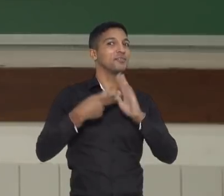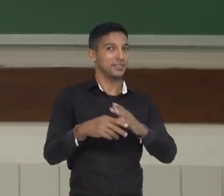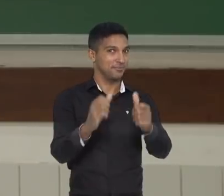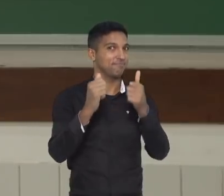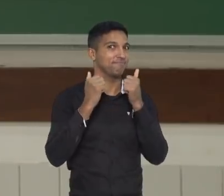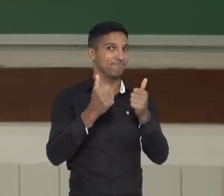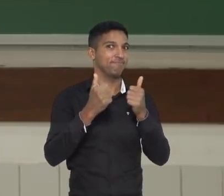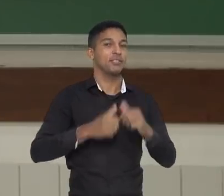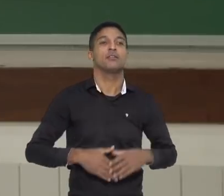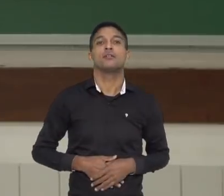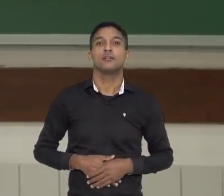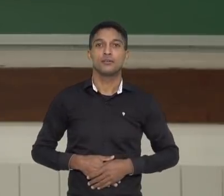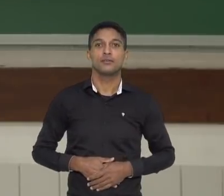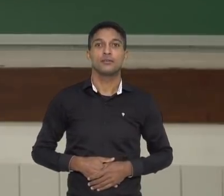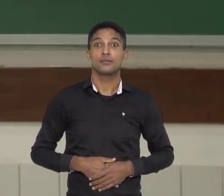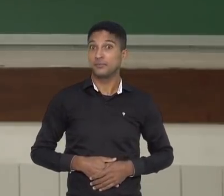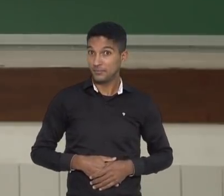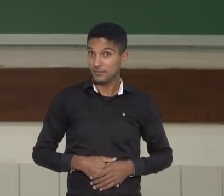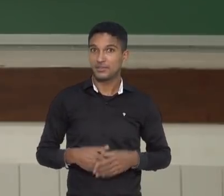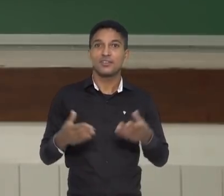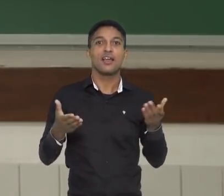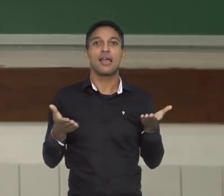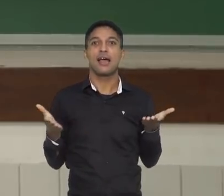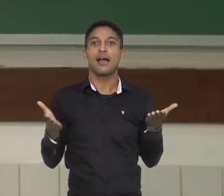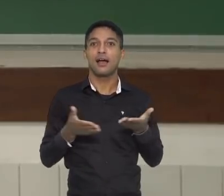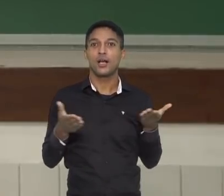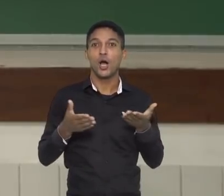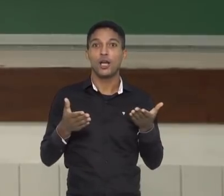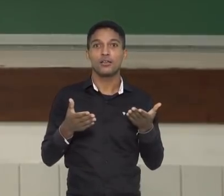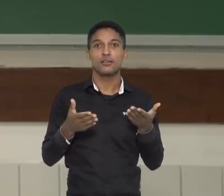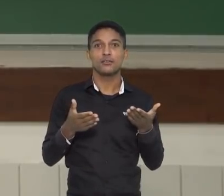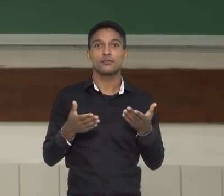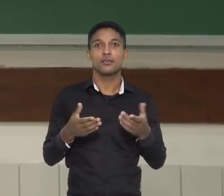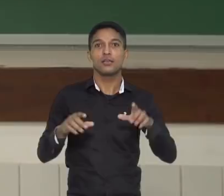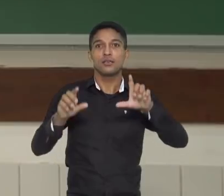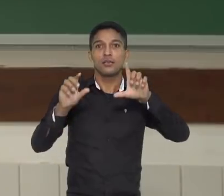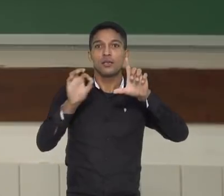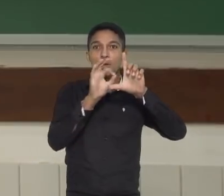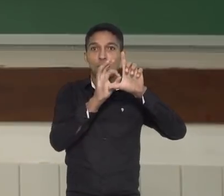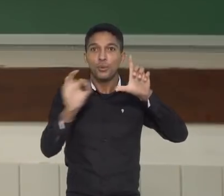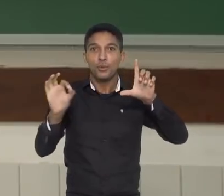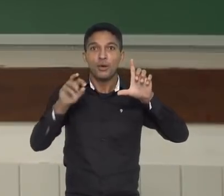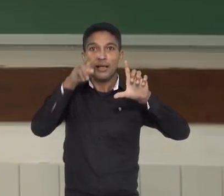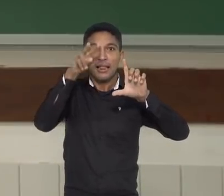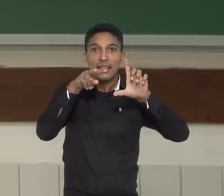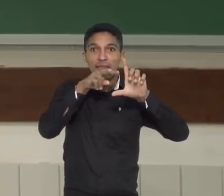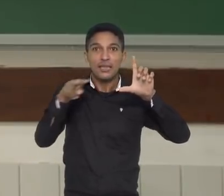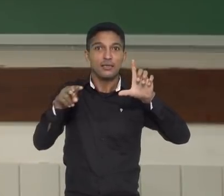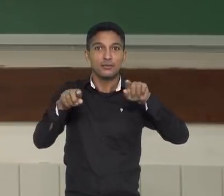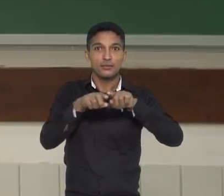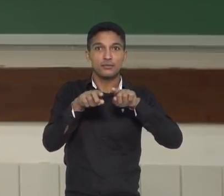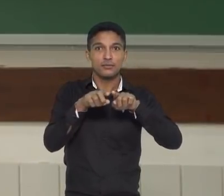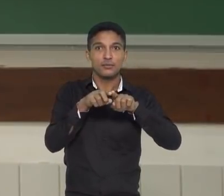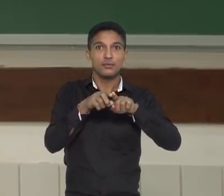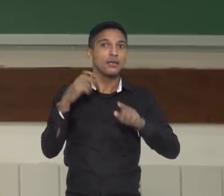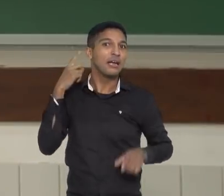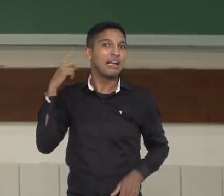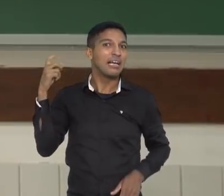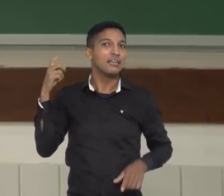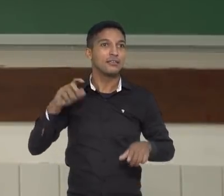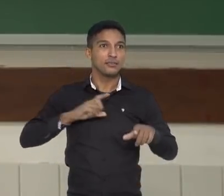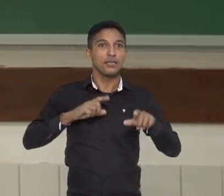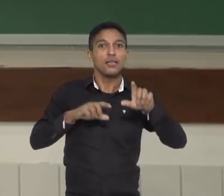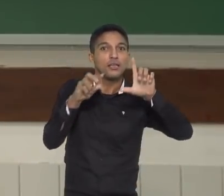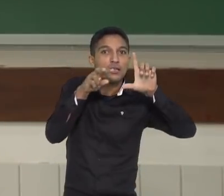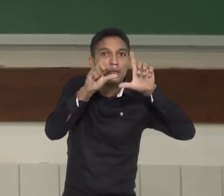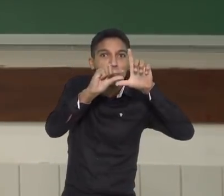bem? Vamos agora ouvir e ler no vídeo